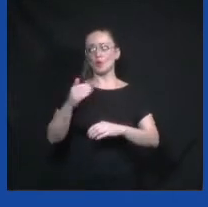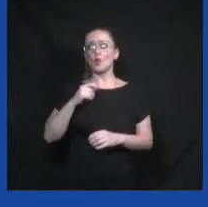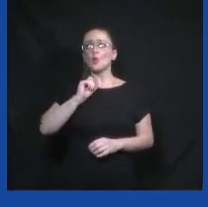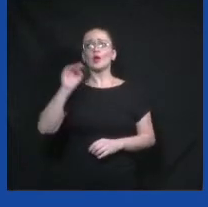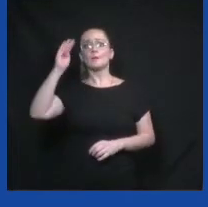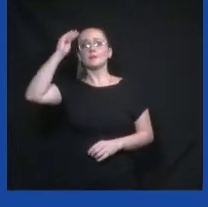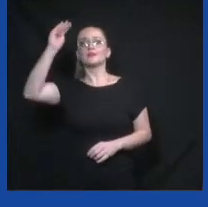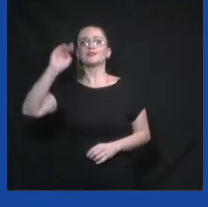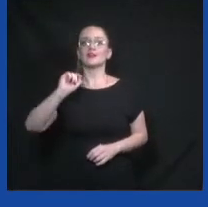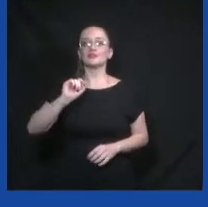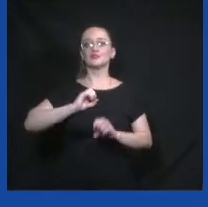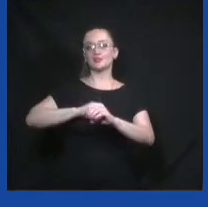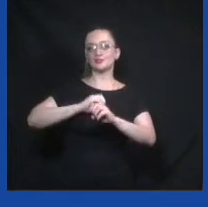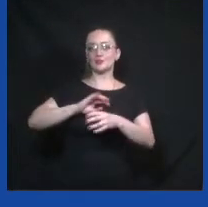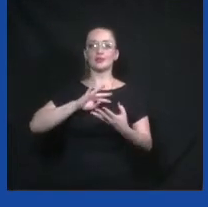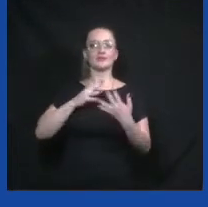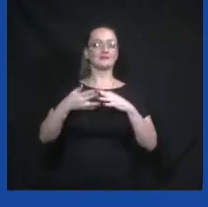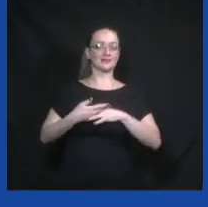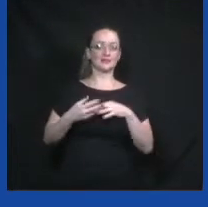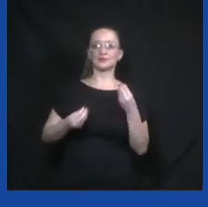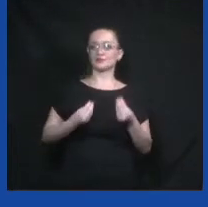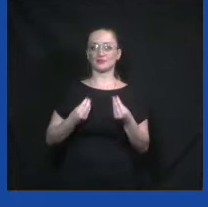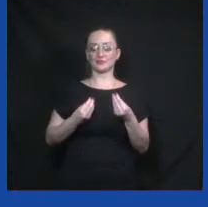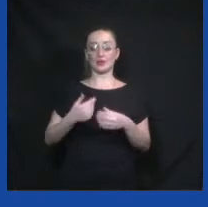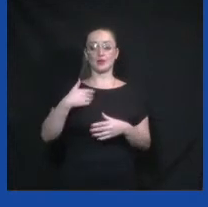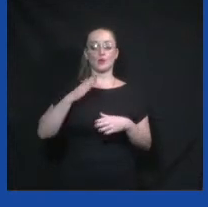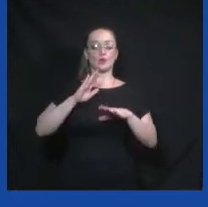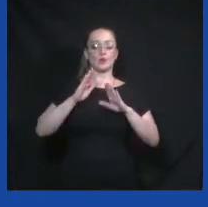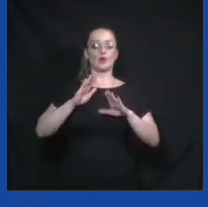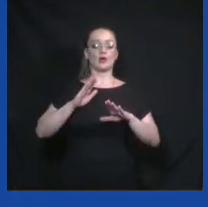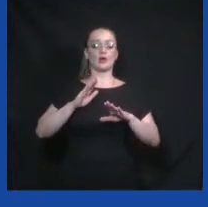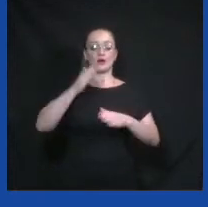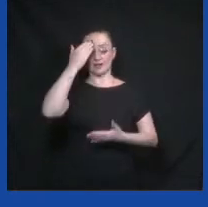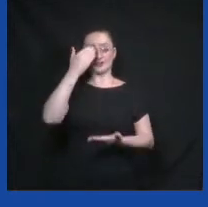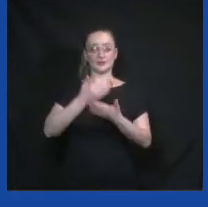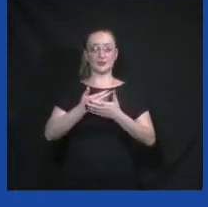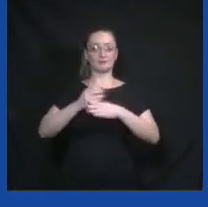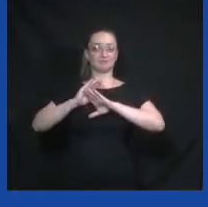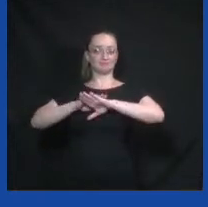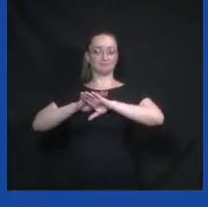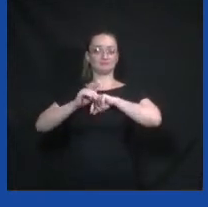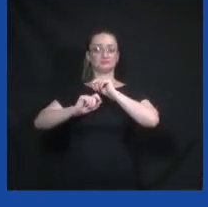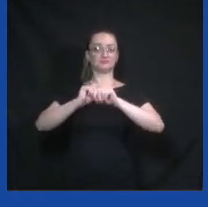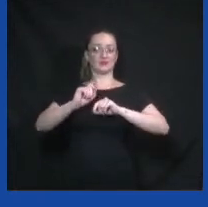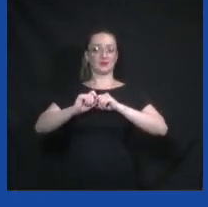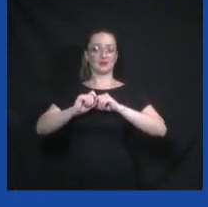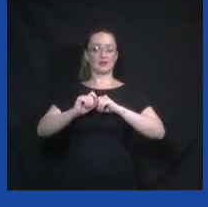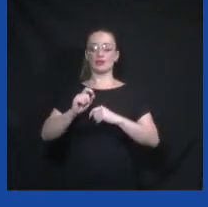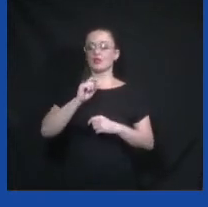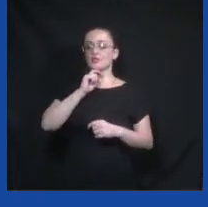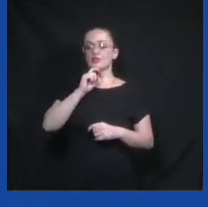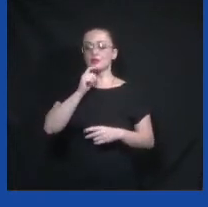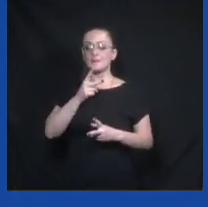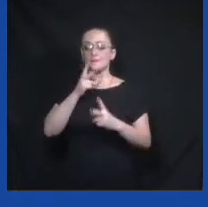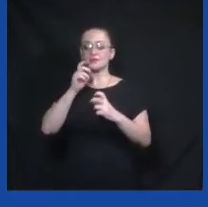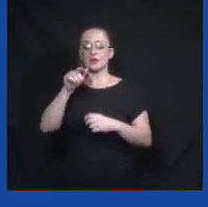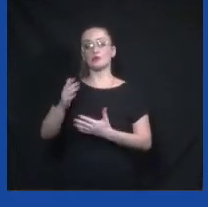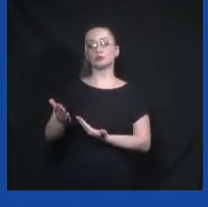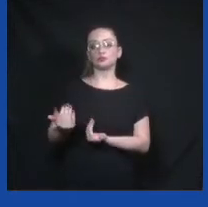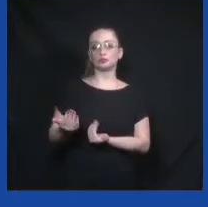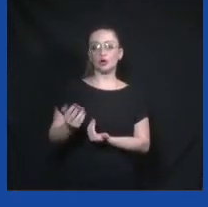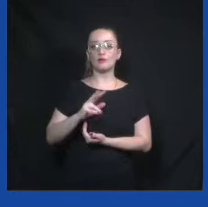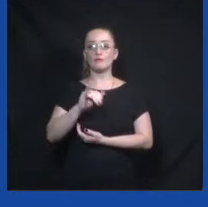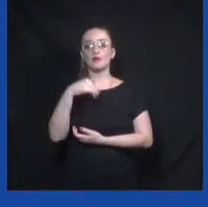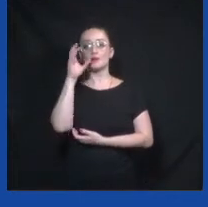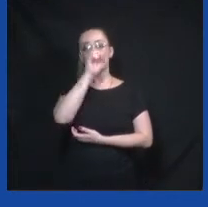está dando para a educação, para a cidadania? E acho que por trás tem uma premissa, que eu acho que ela é perigosa, que é: ninguém pressupõe que um jovem vá